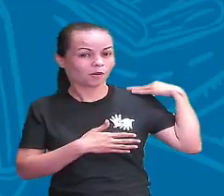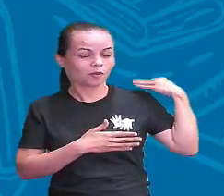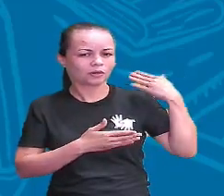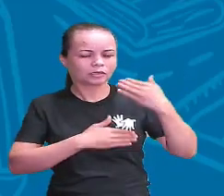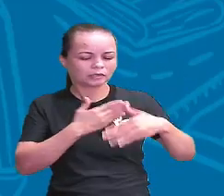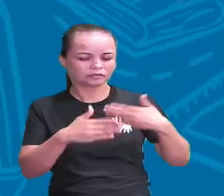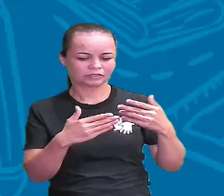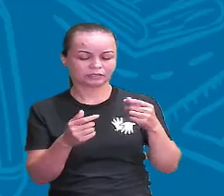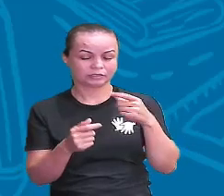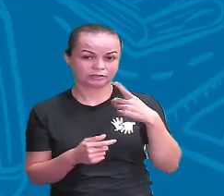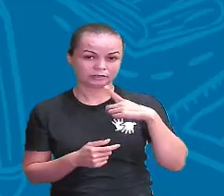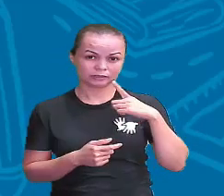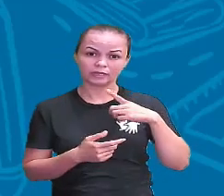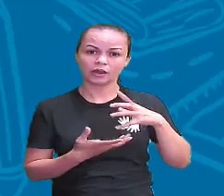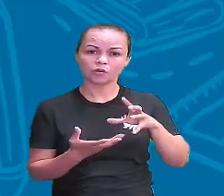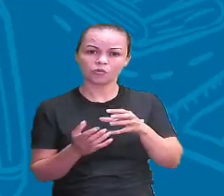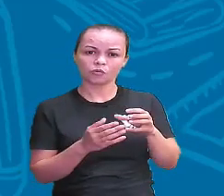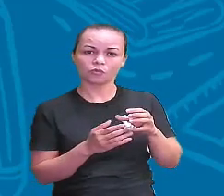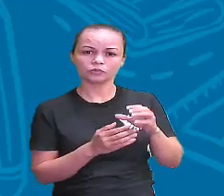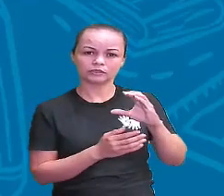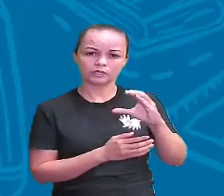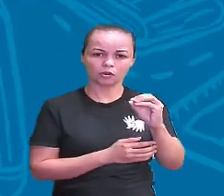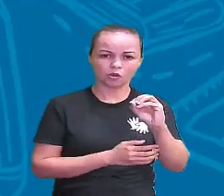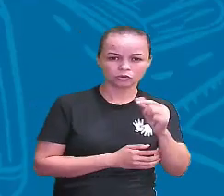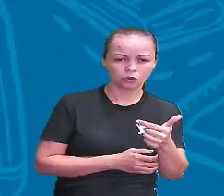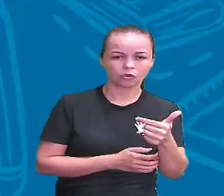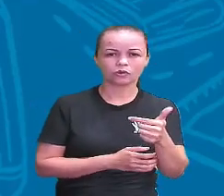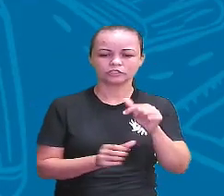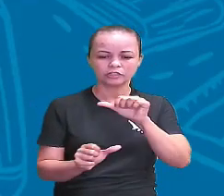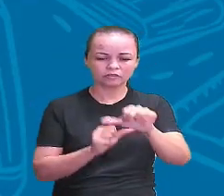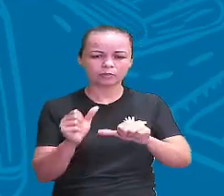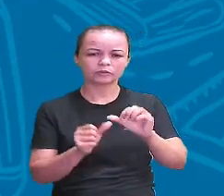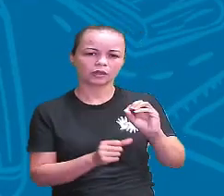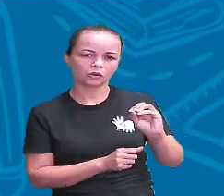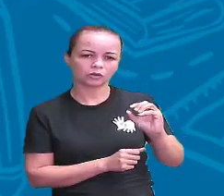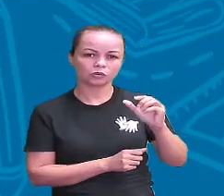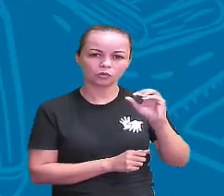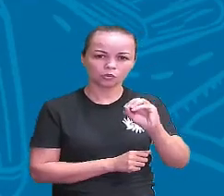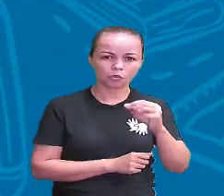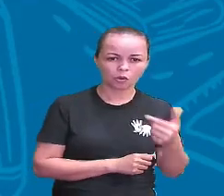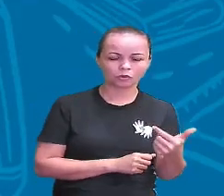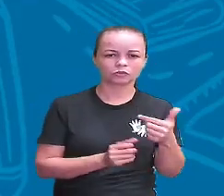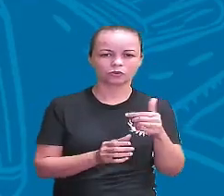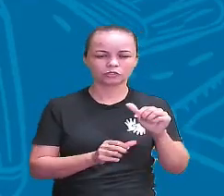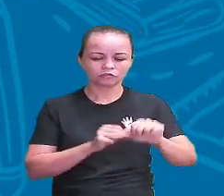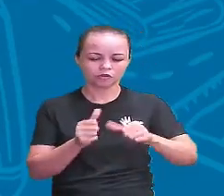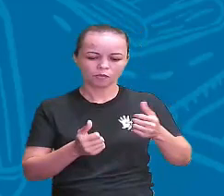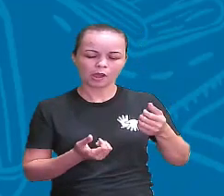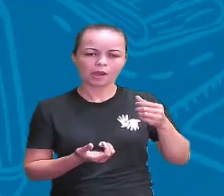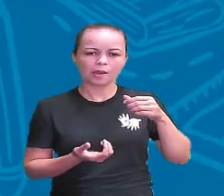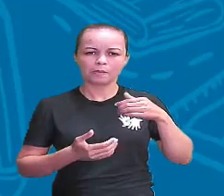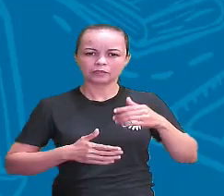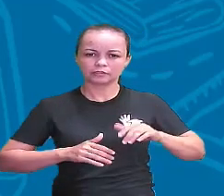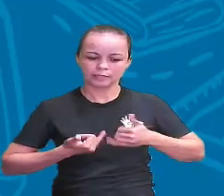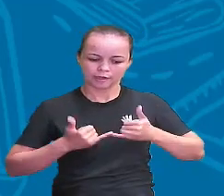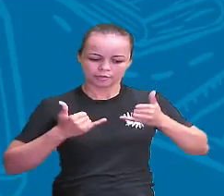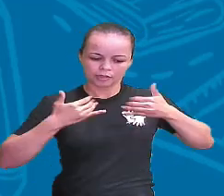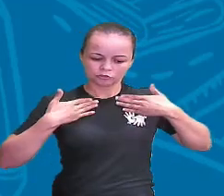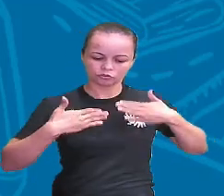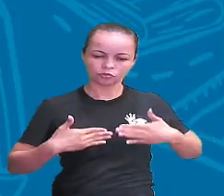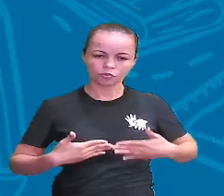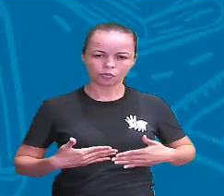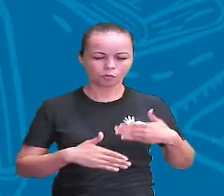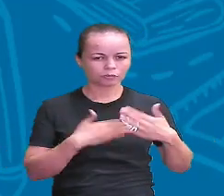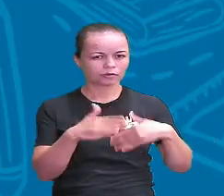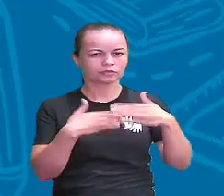nosso organismo o gás carbônico, sim, e daí vai entrar mais oxigênio, que daí vai quebrar mais, que vai formar mais energia, tudo isso. É um processo que com certeza vai